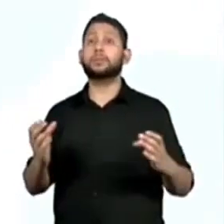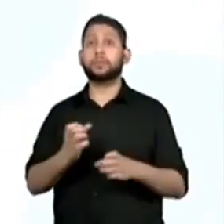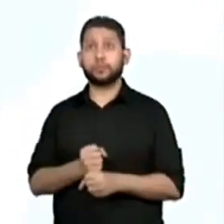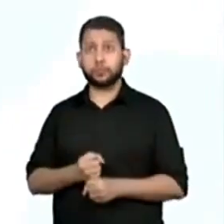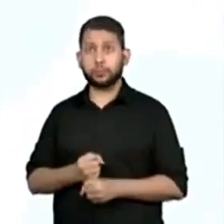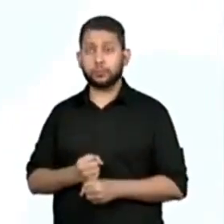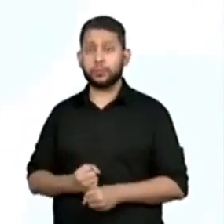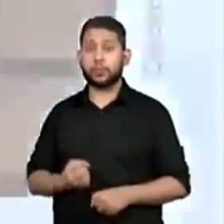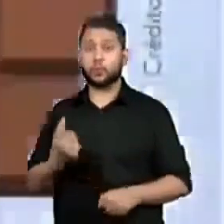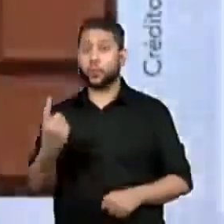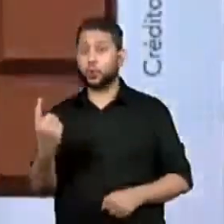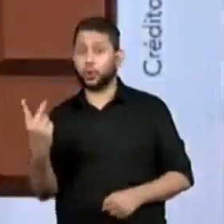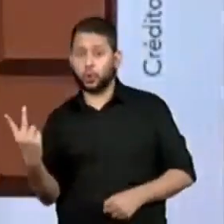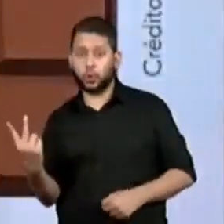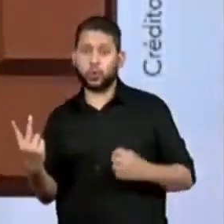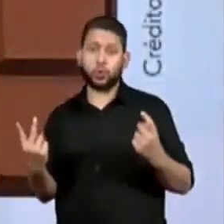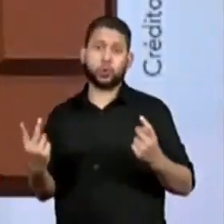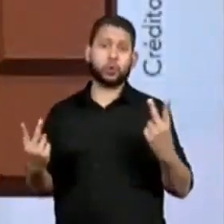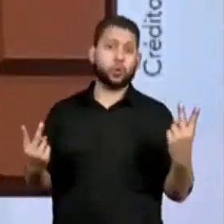exata